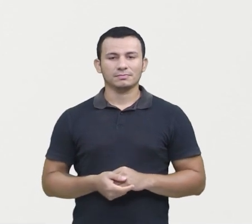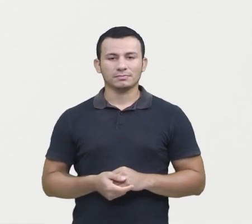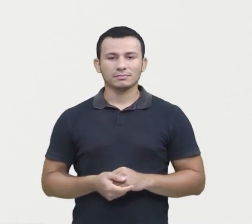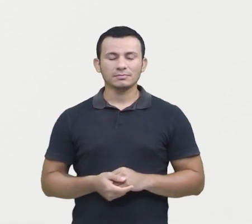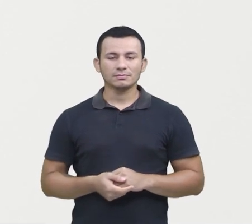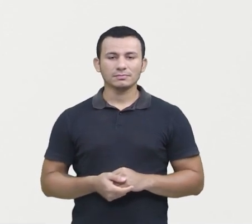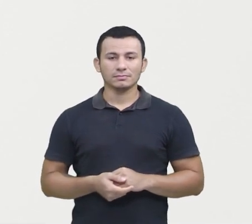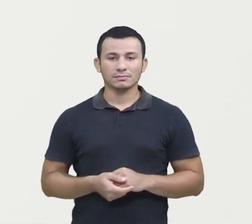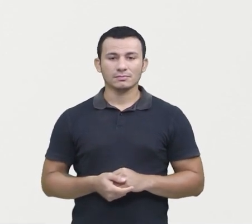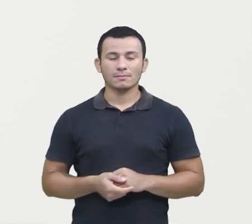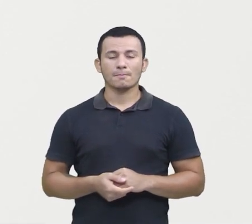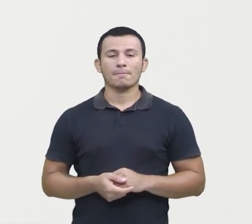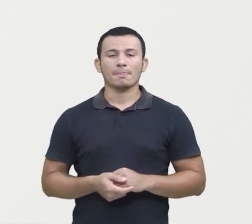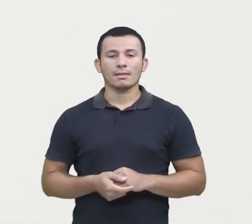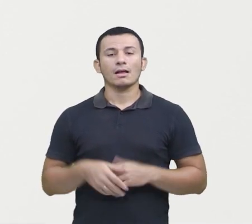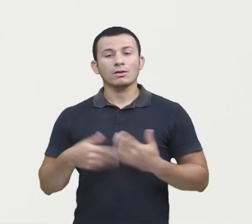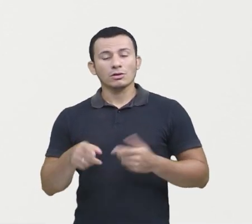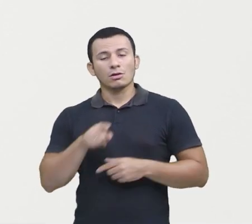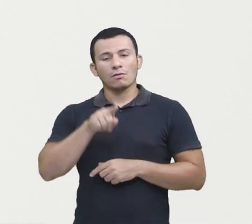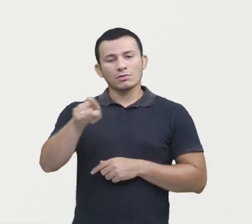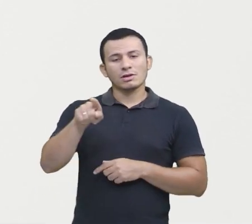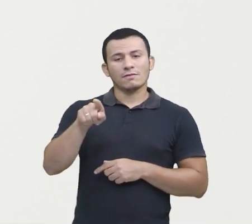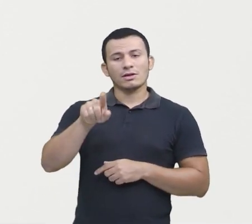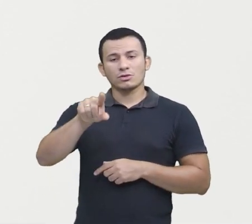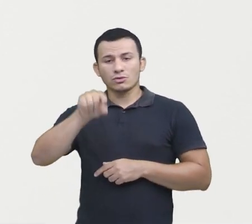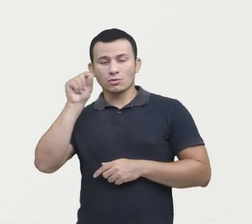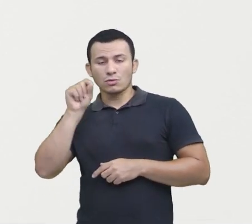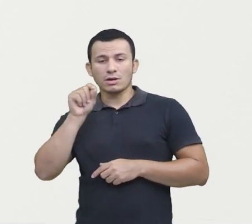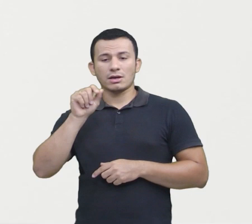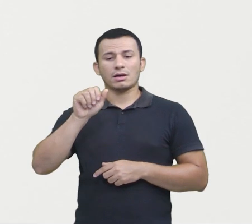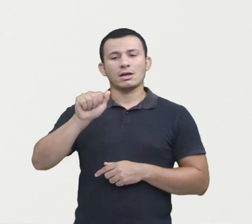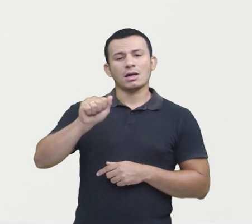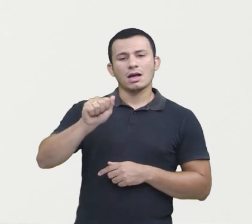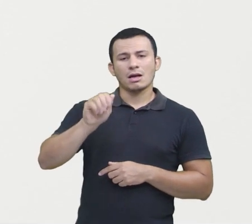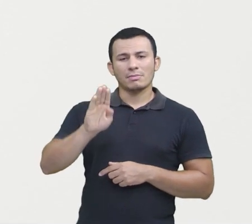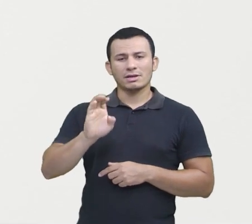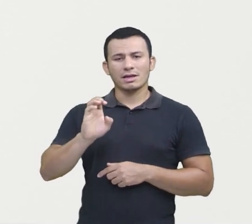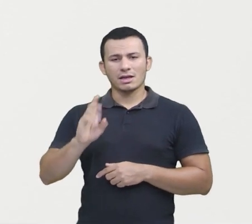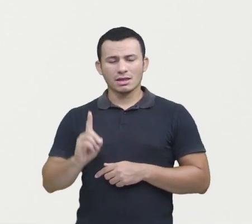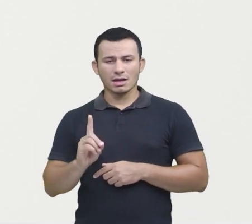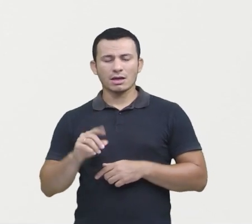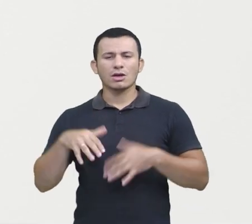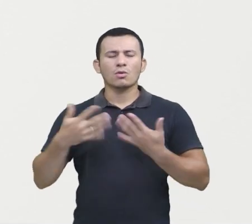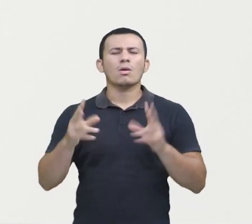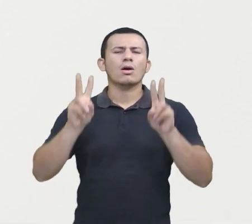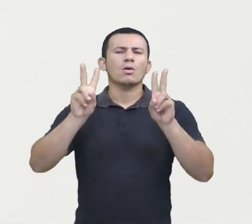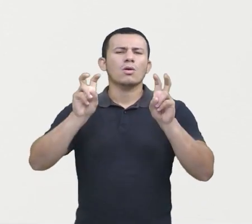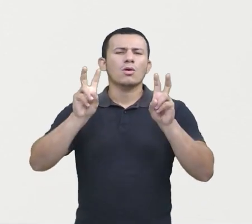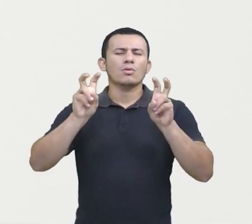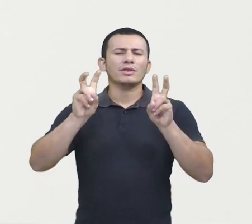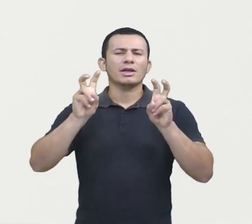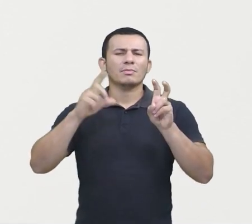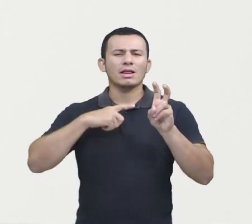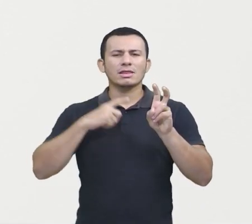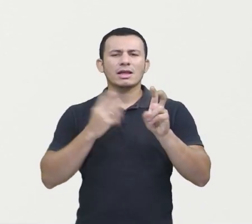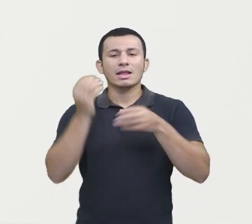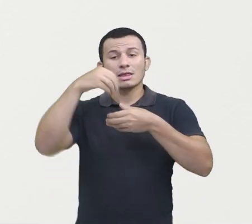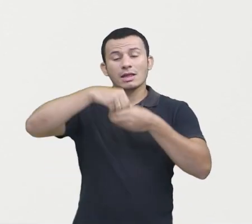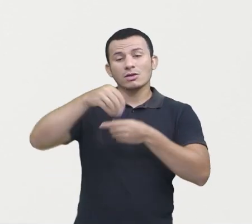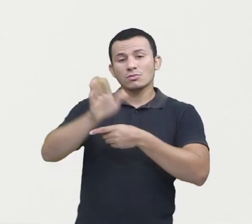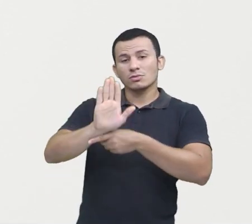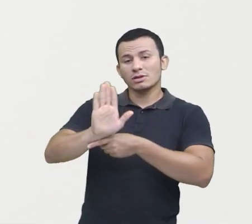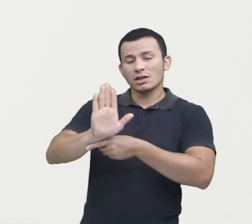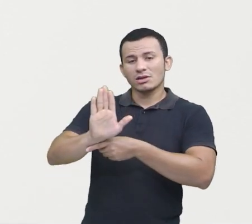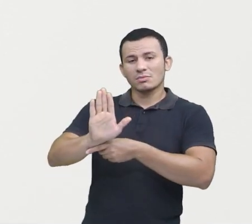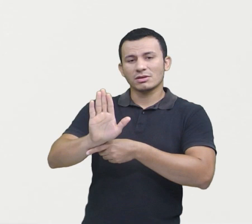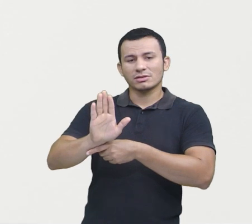Identifique nas alternativas abaixo qual tema foi trabalhado no curta-metragem da aula de